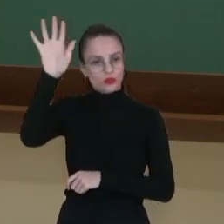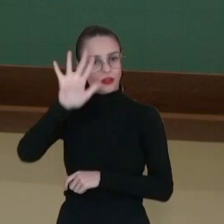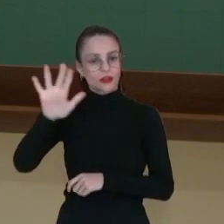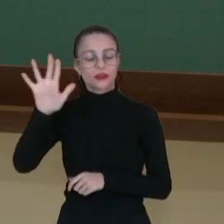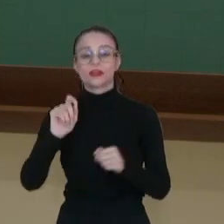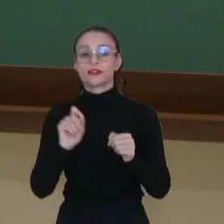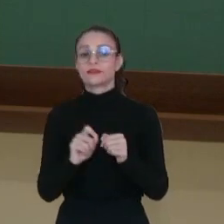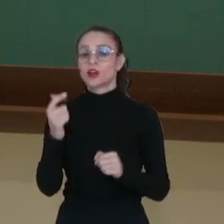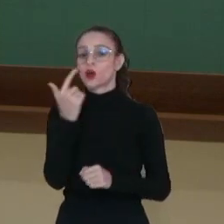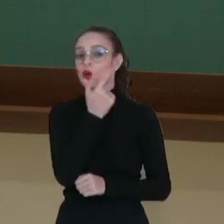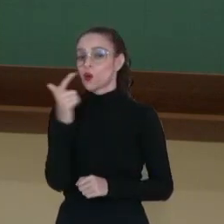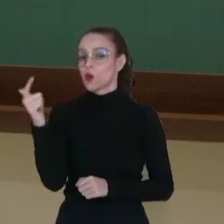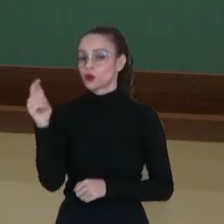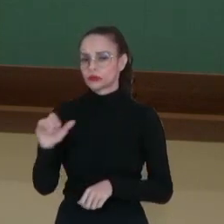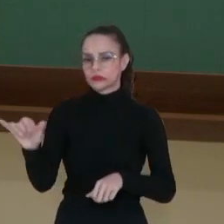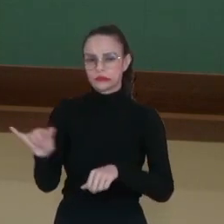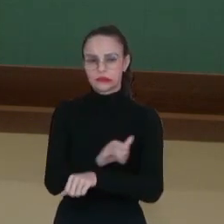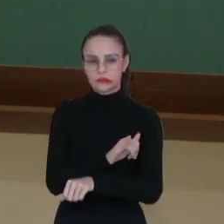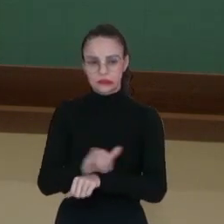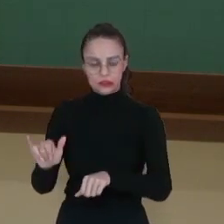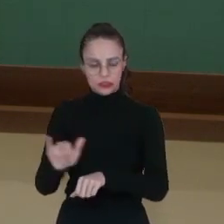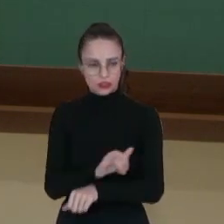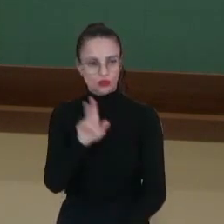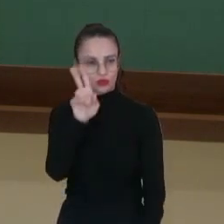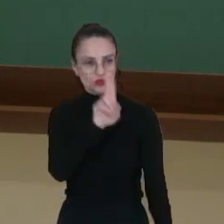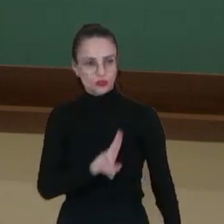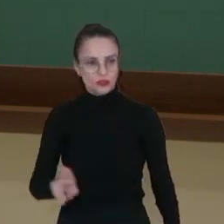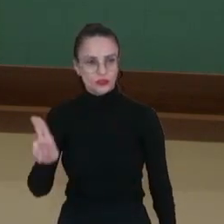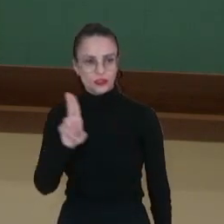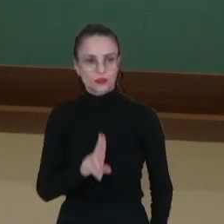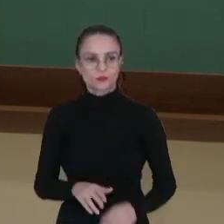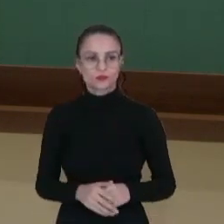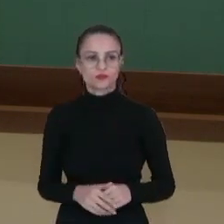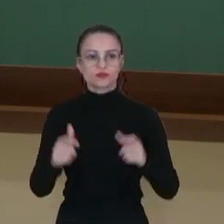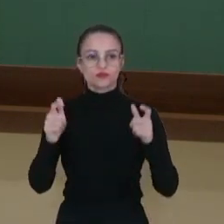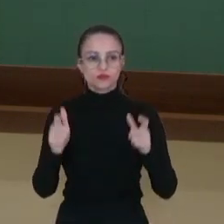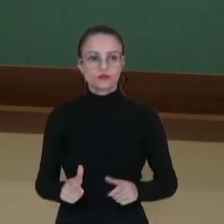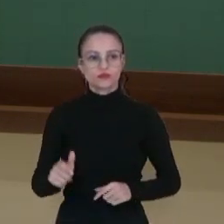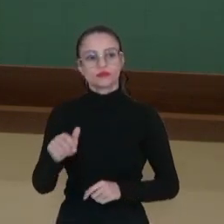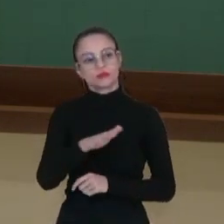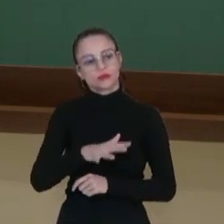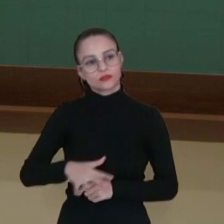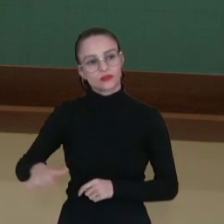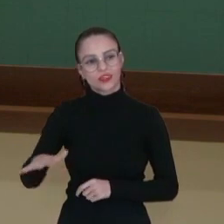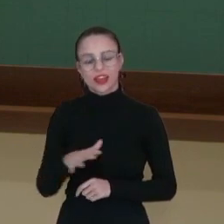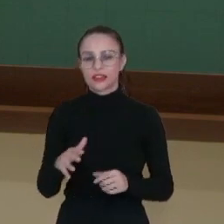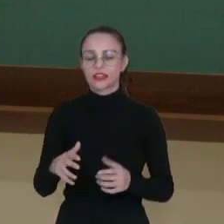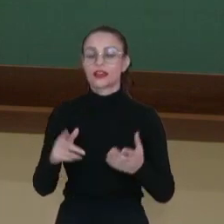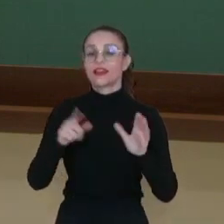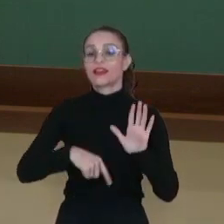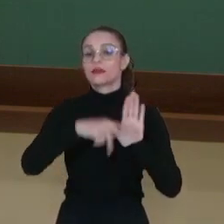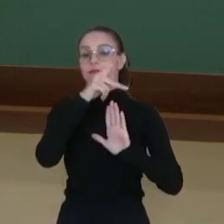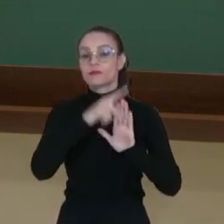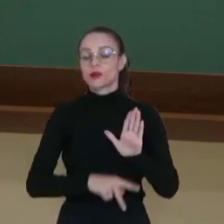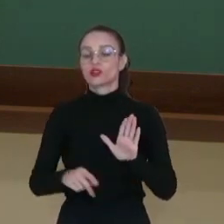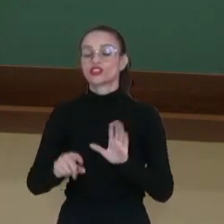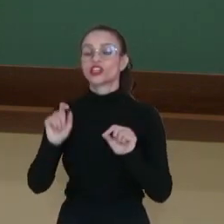uma outra utilização também do Rio São Francisco, né? Nessas áreas semiáridas ali. Projetos